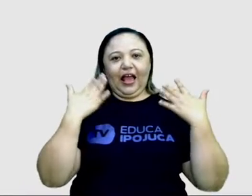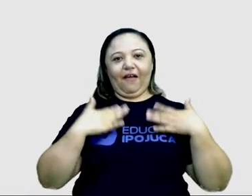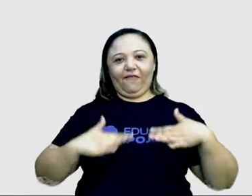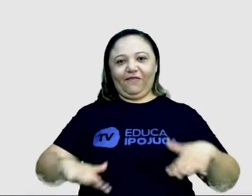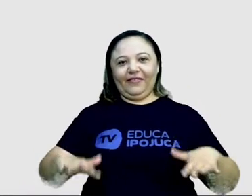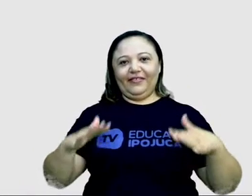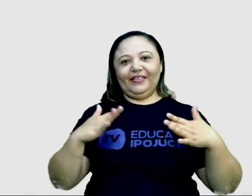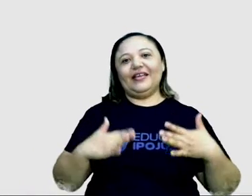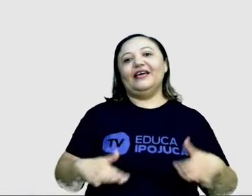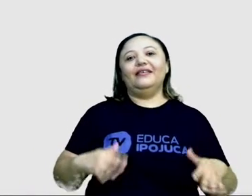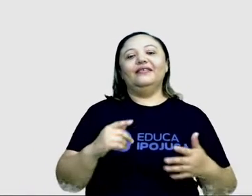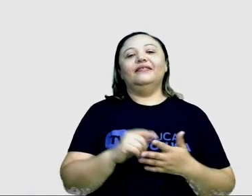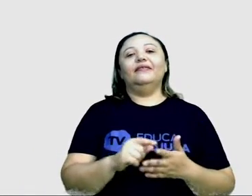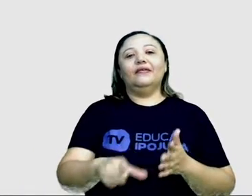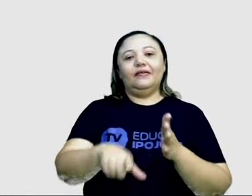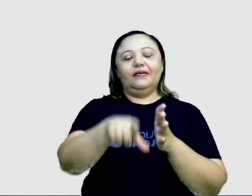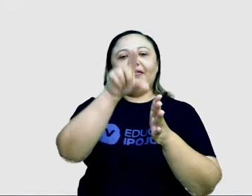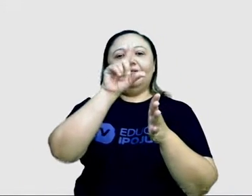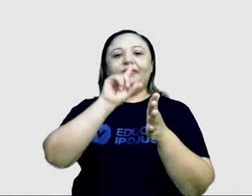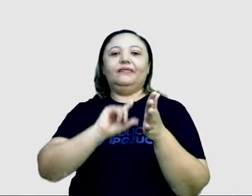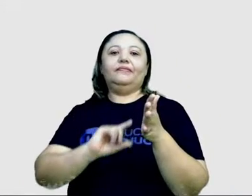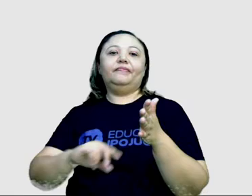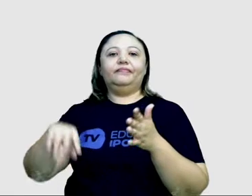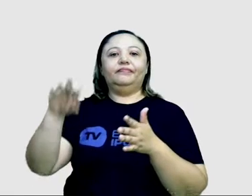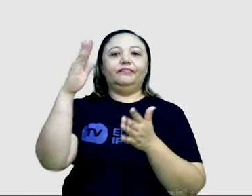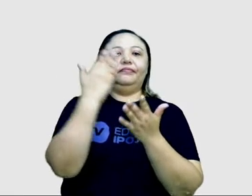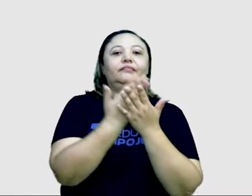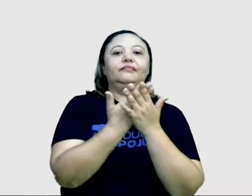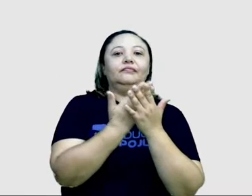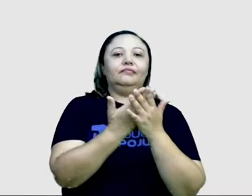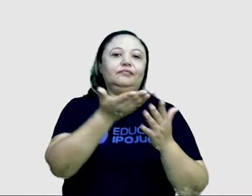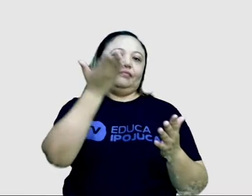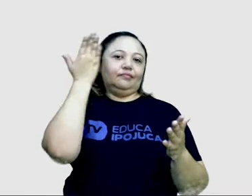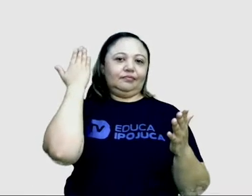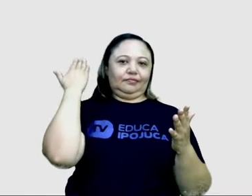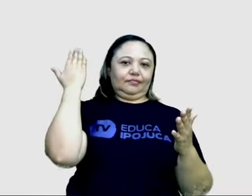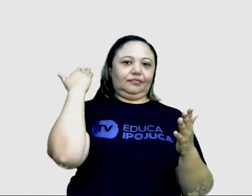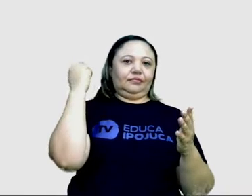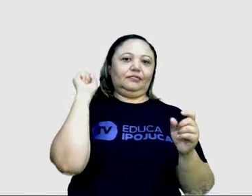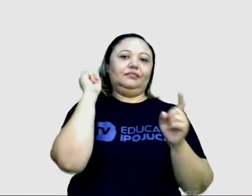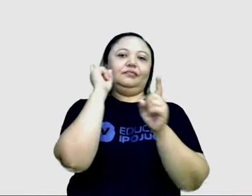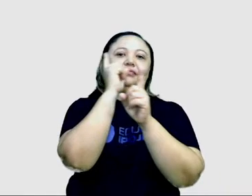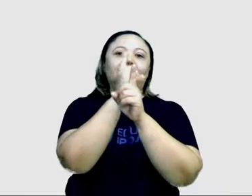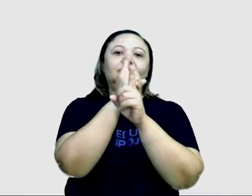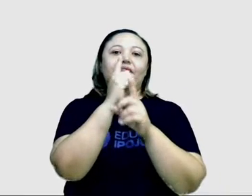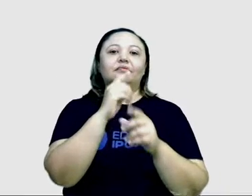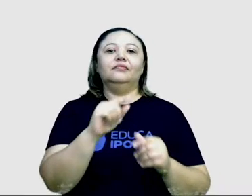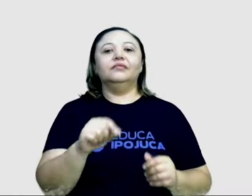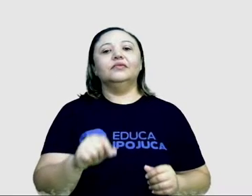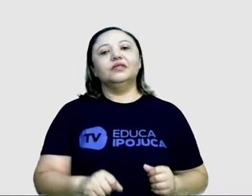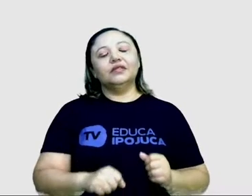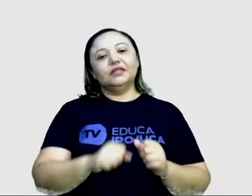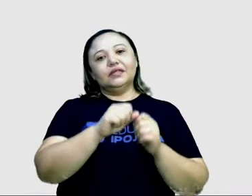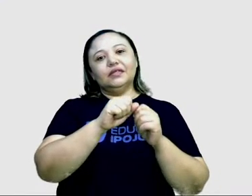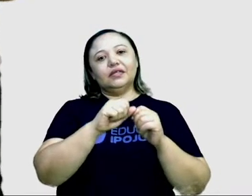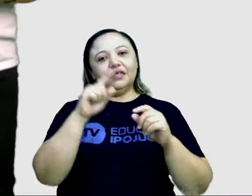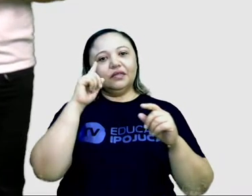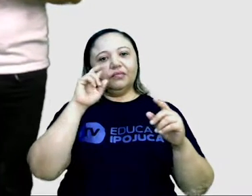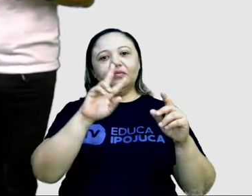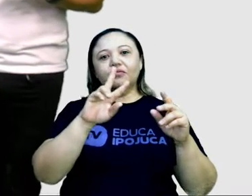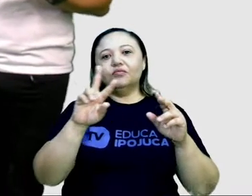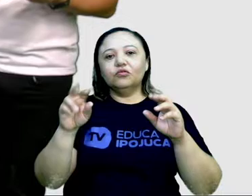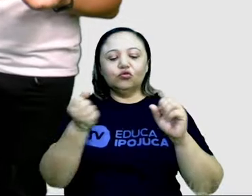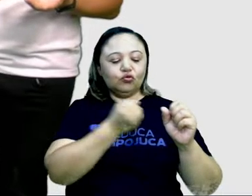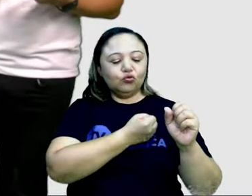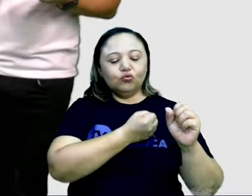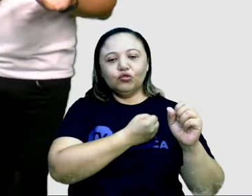vontade, antes, a gente vai lembrar que na aula passada, nós descobrimos quais os critérios de divisibilidade que